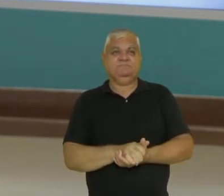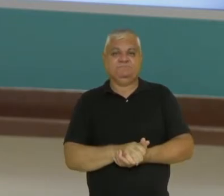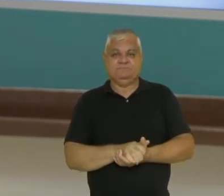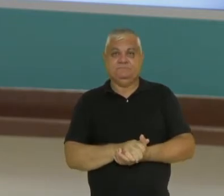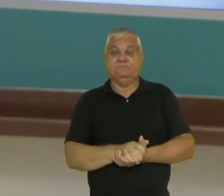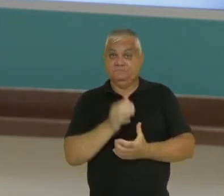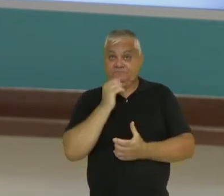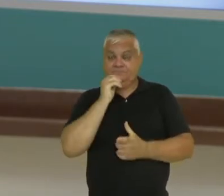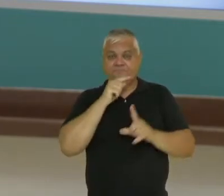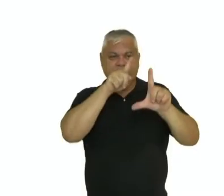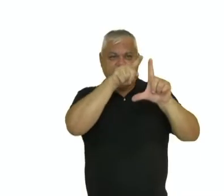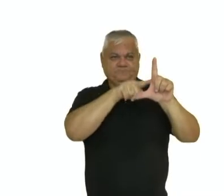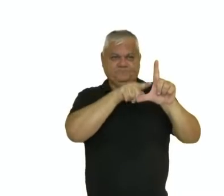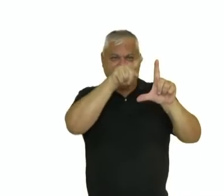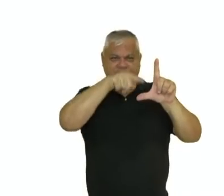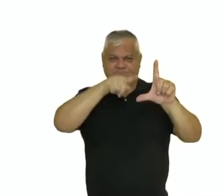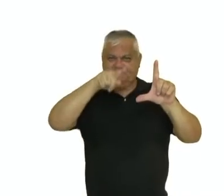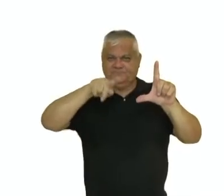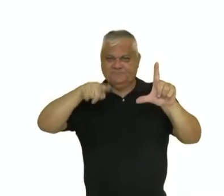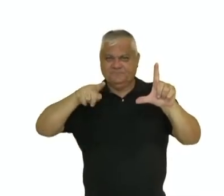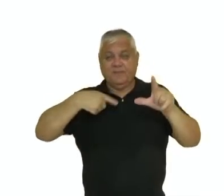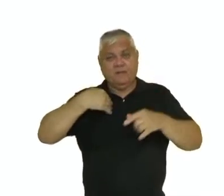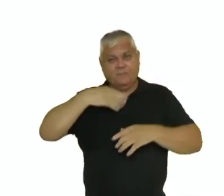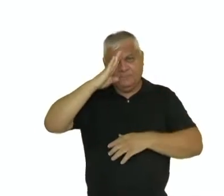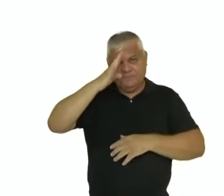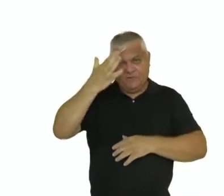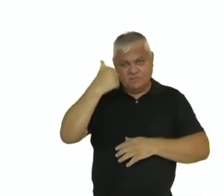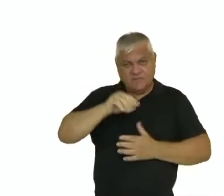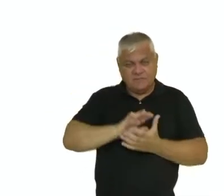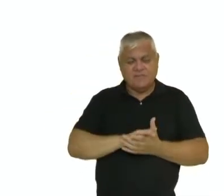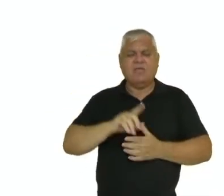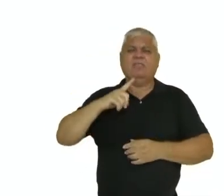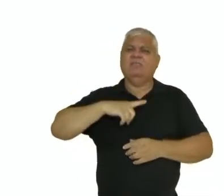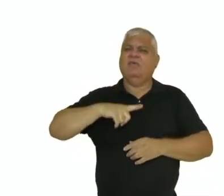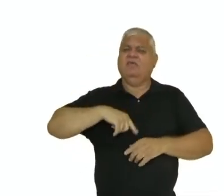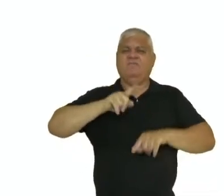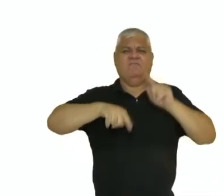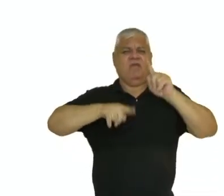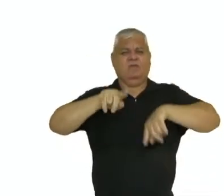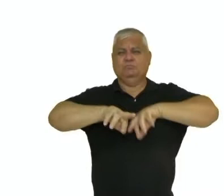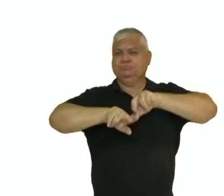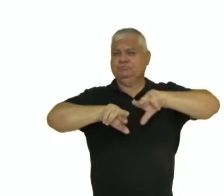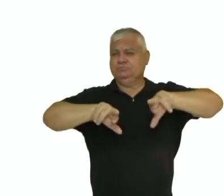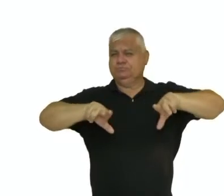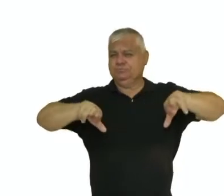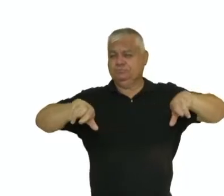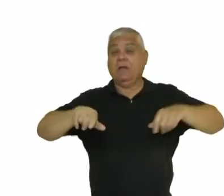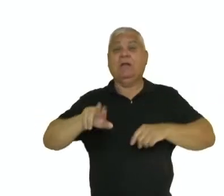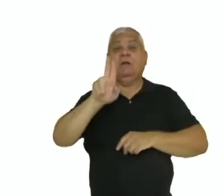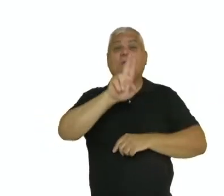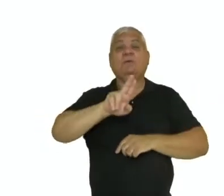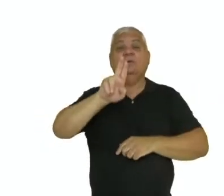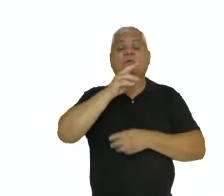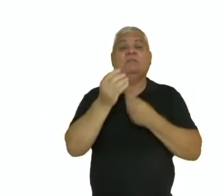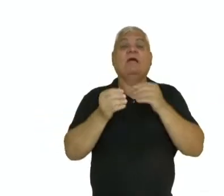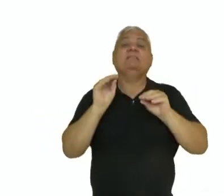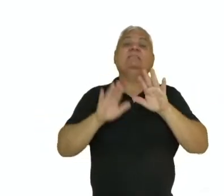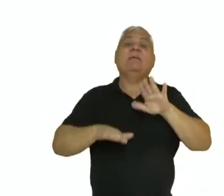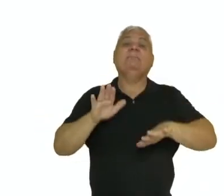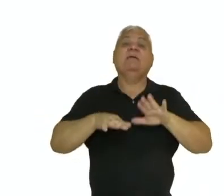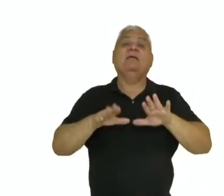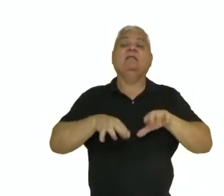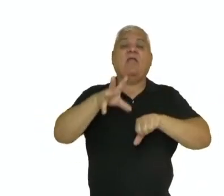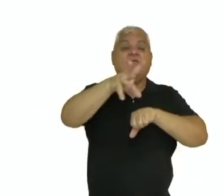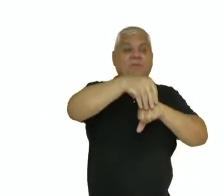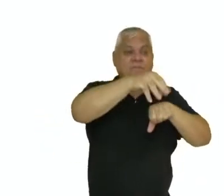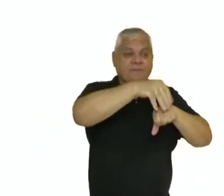Você sabe quais são os principais tipos de gráfico? Existem variados tipos de gráficos que atuam conforme os dados coletados